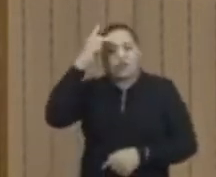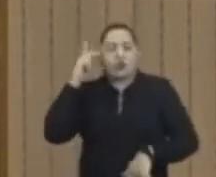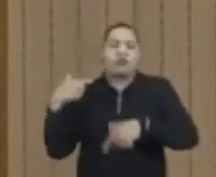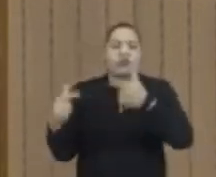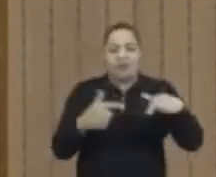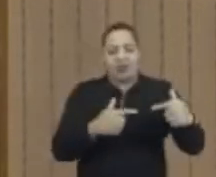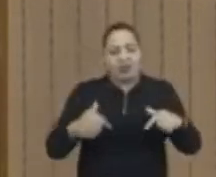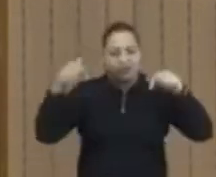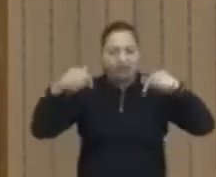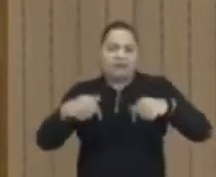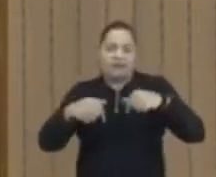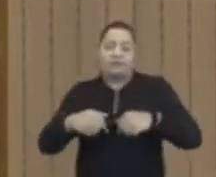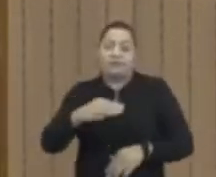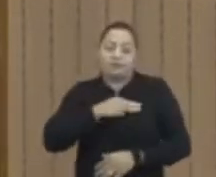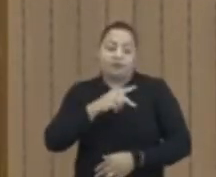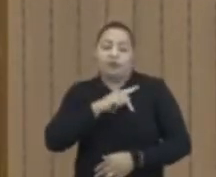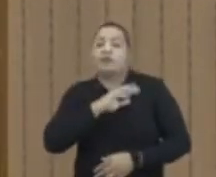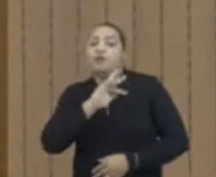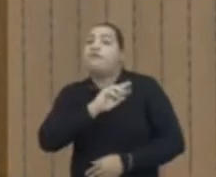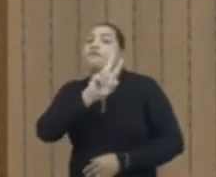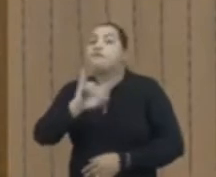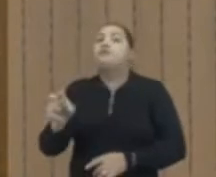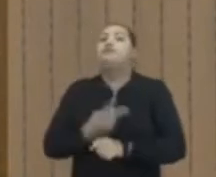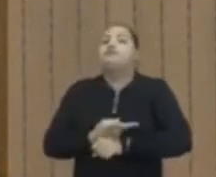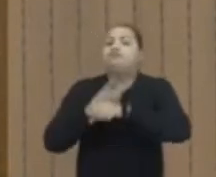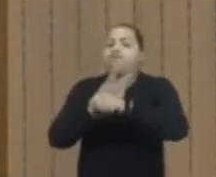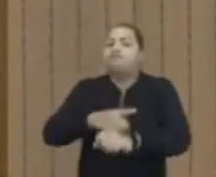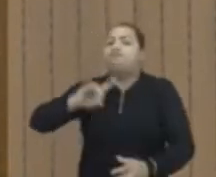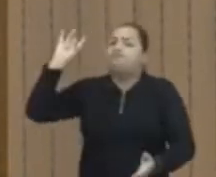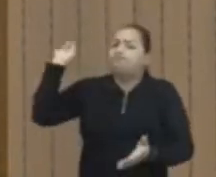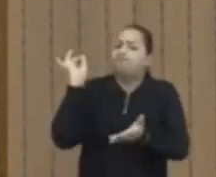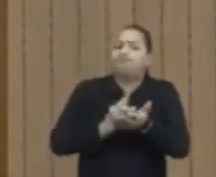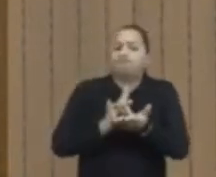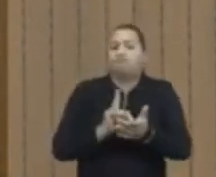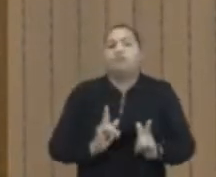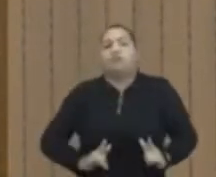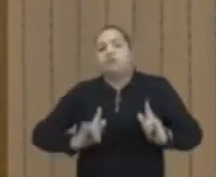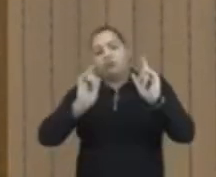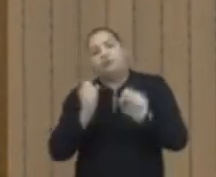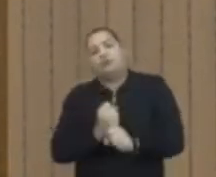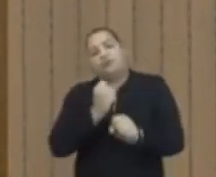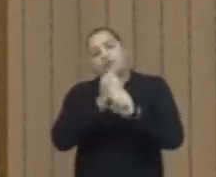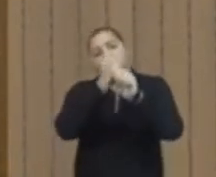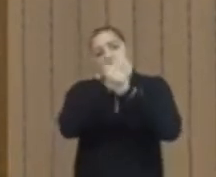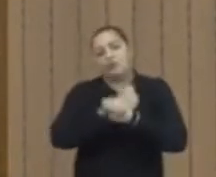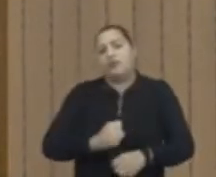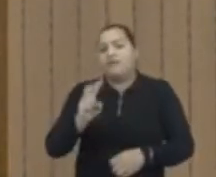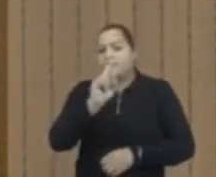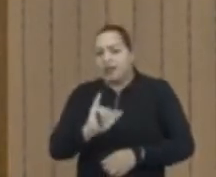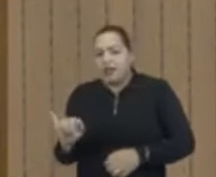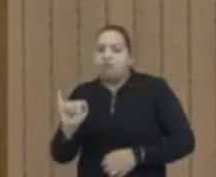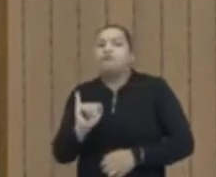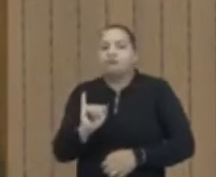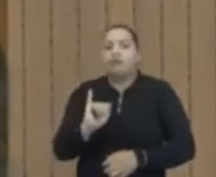buscar efetivar exatamente o que a Constituição nos obriga e o que a Constituição nos indica para cumprimento,